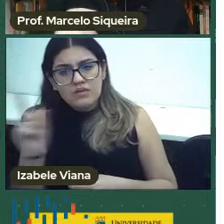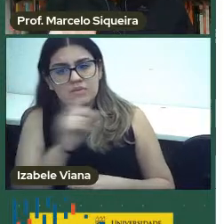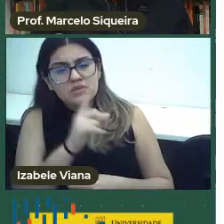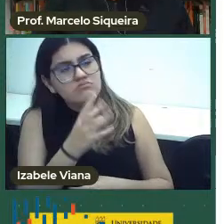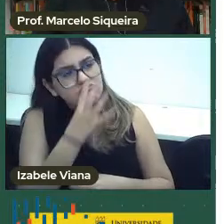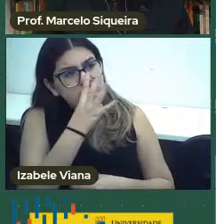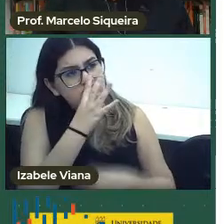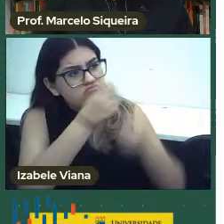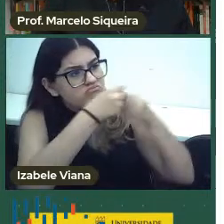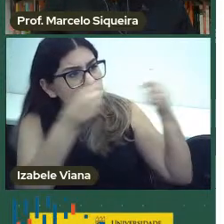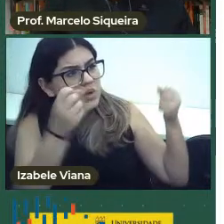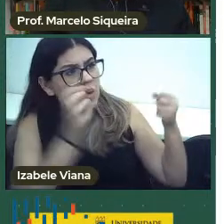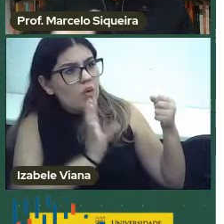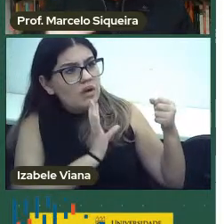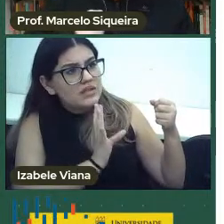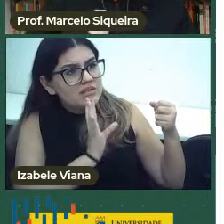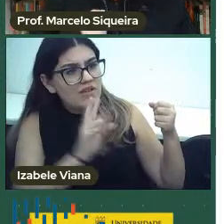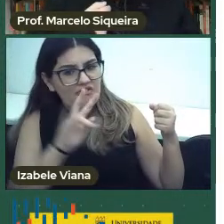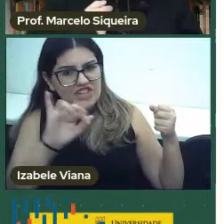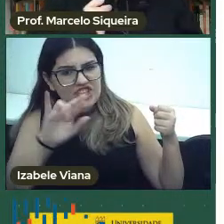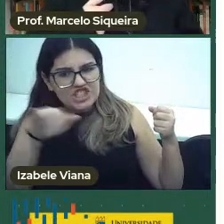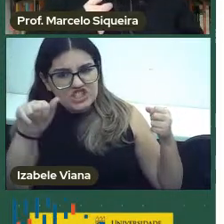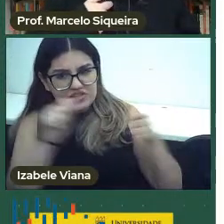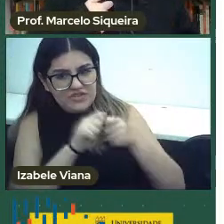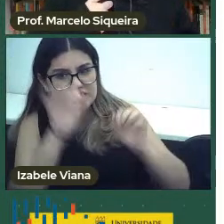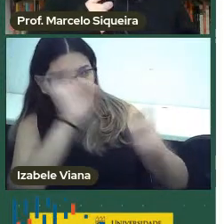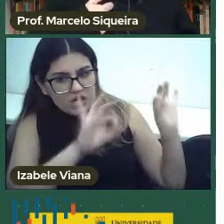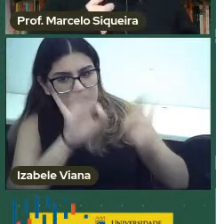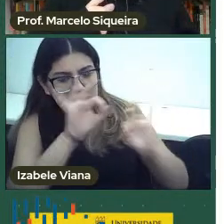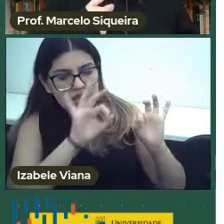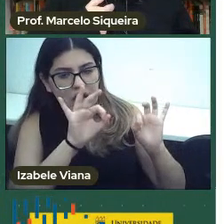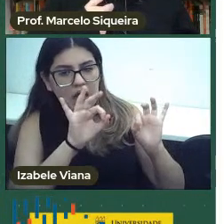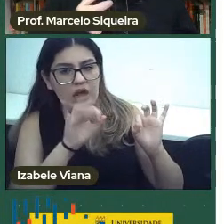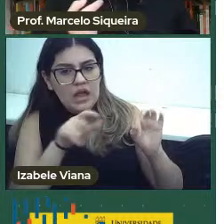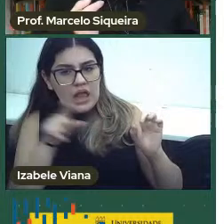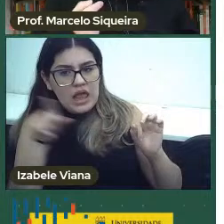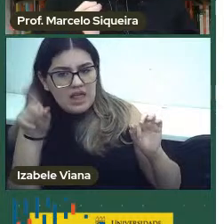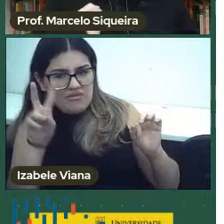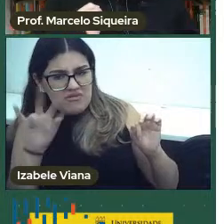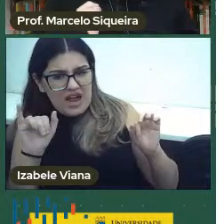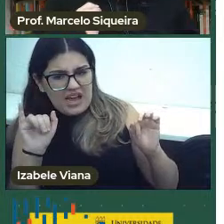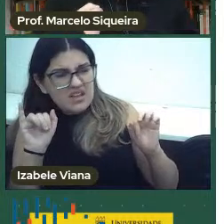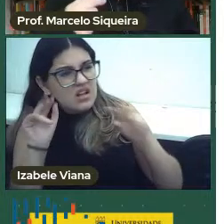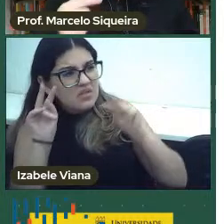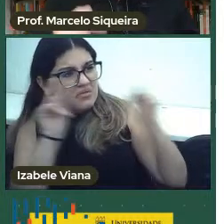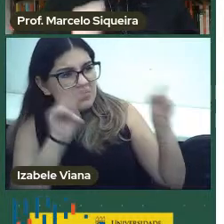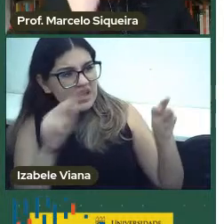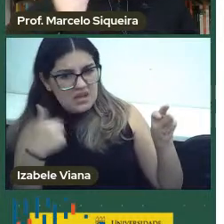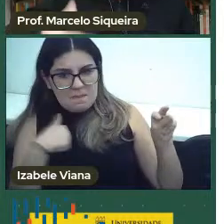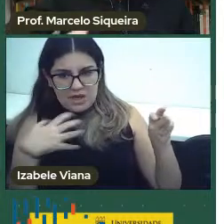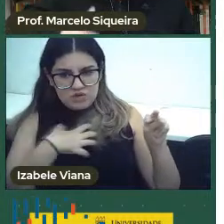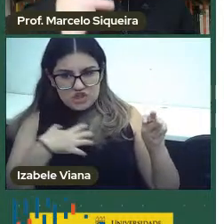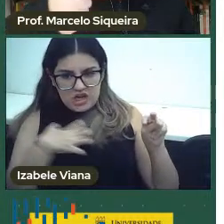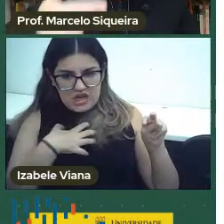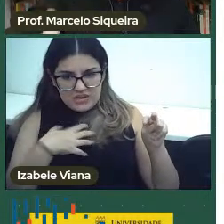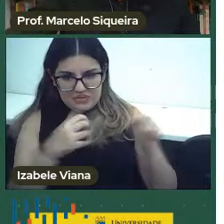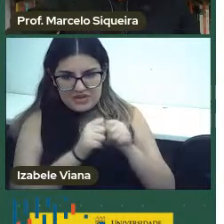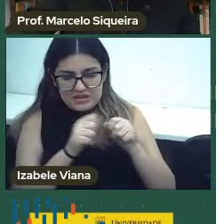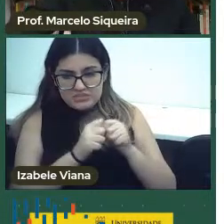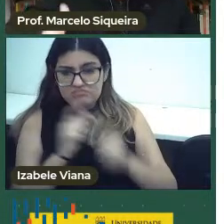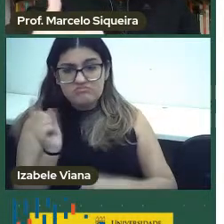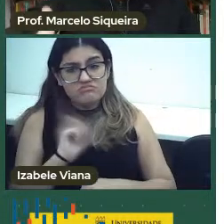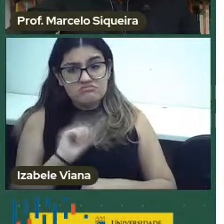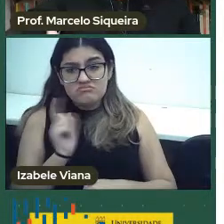que a professora Virgínia organizou, ela não vai ver o meu reflexo. Ela vai ver o meu reflexo através do